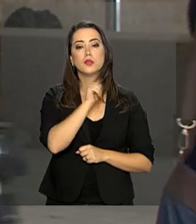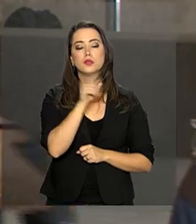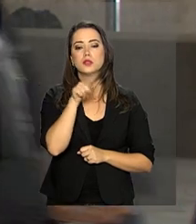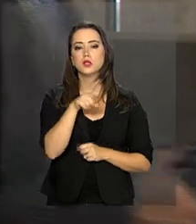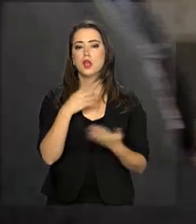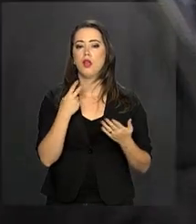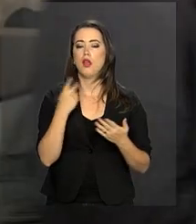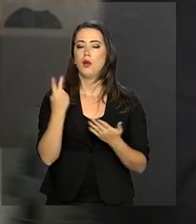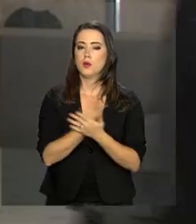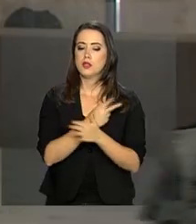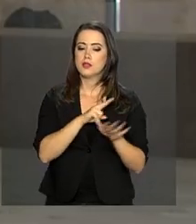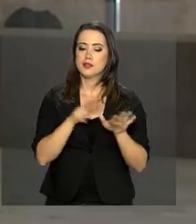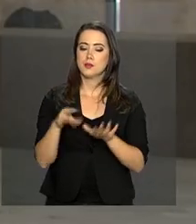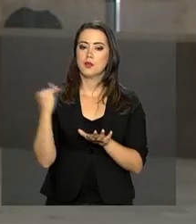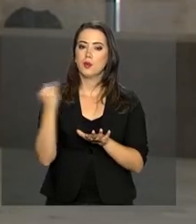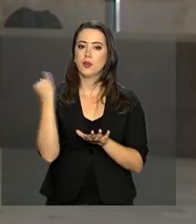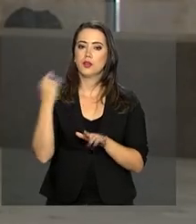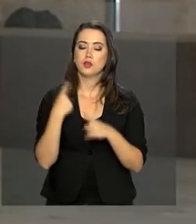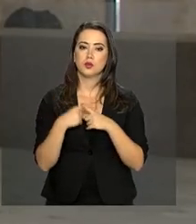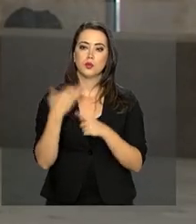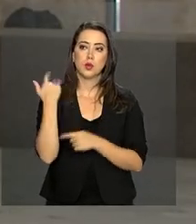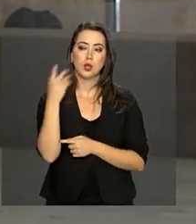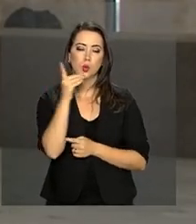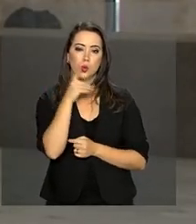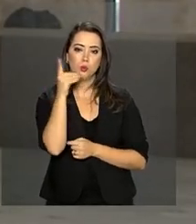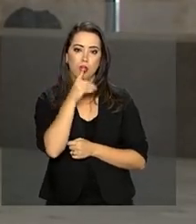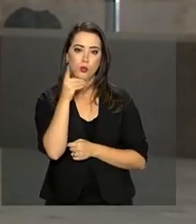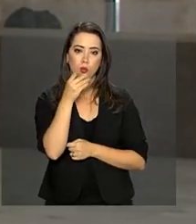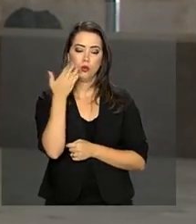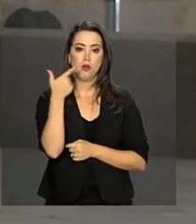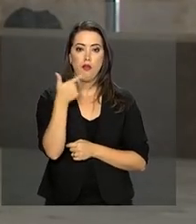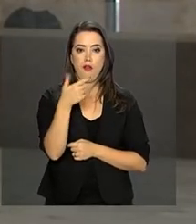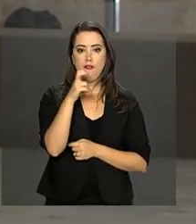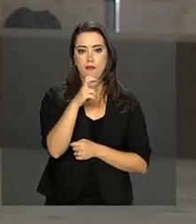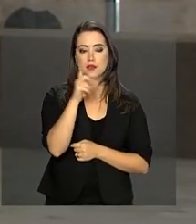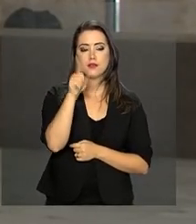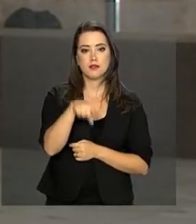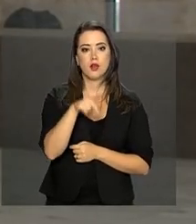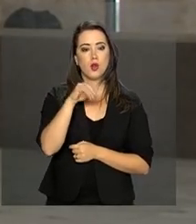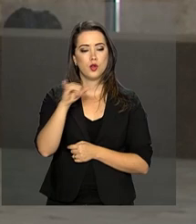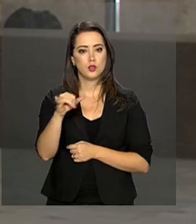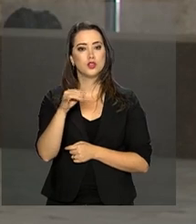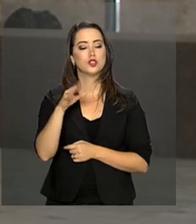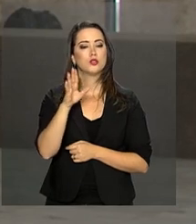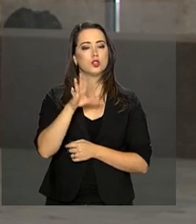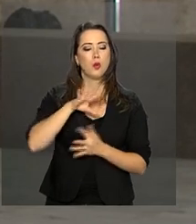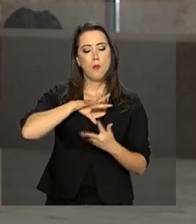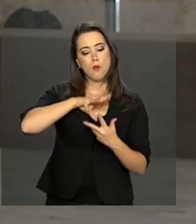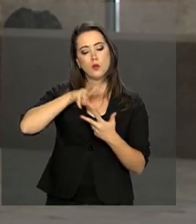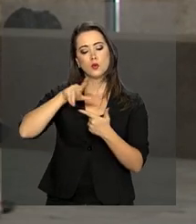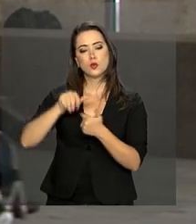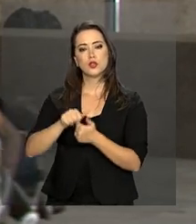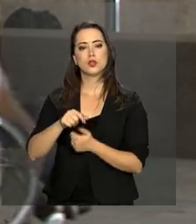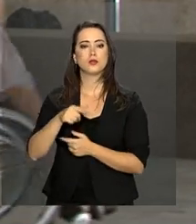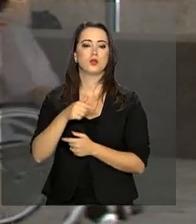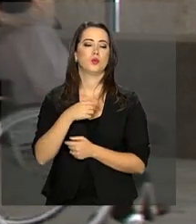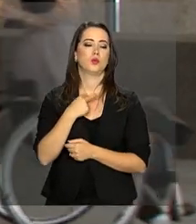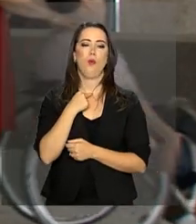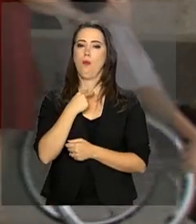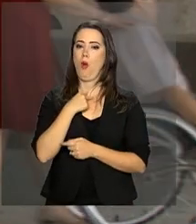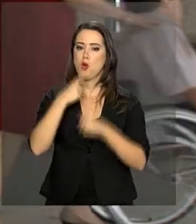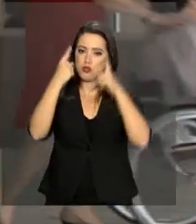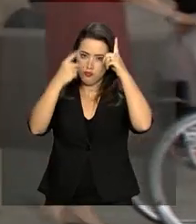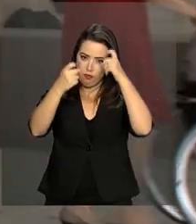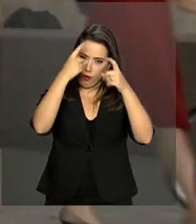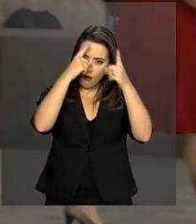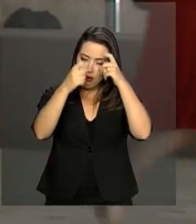ocorre em uma semana importante. Vamos lembrar que no último domingo, dia 25, foi comemorado o Dia Internacional da Não Violência contra a